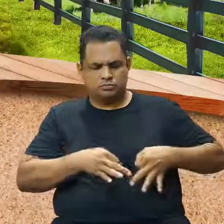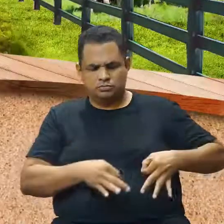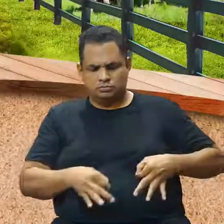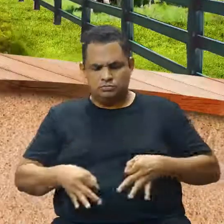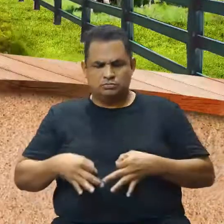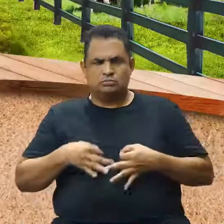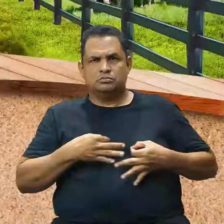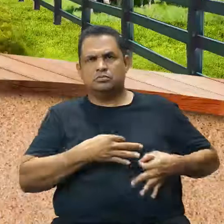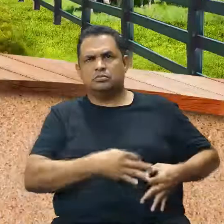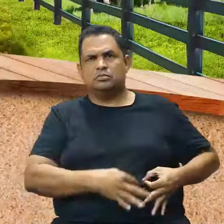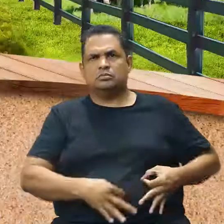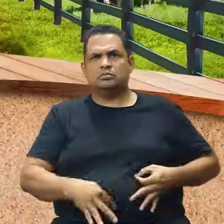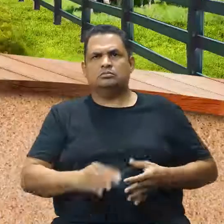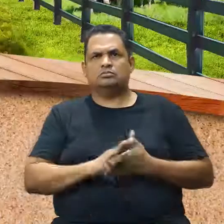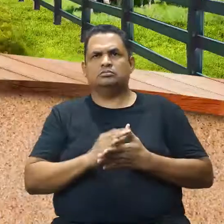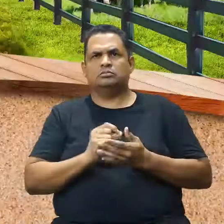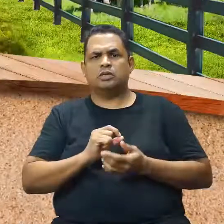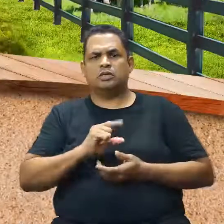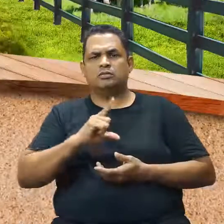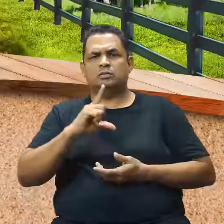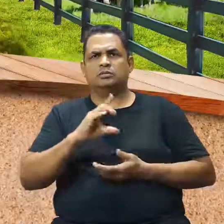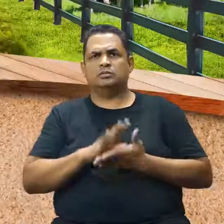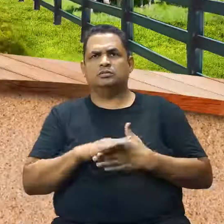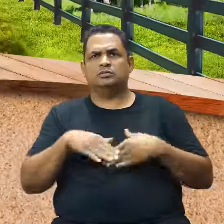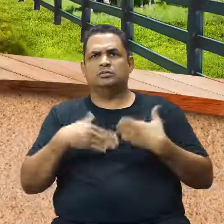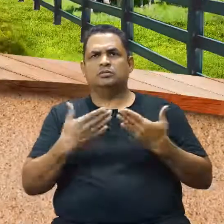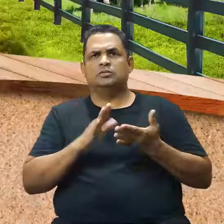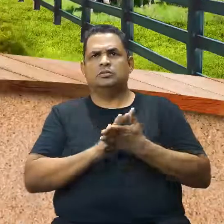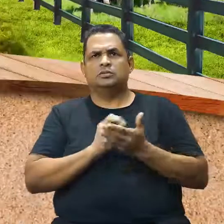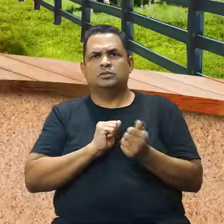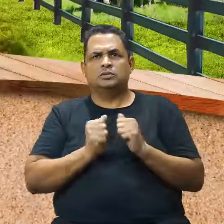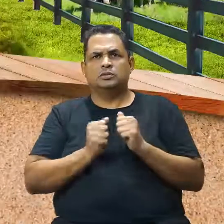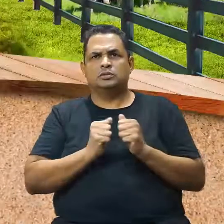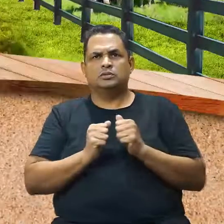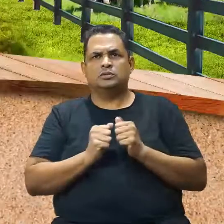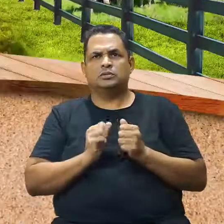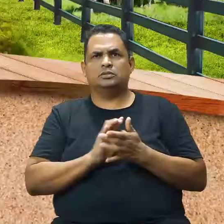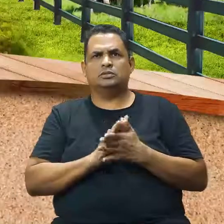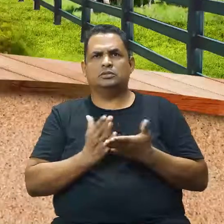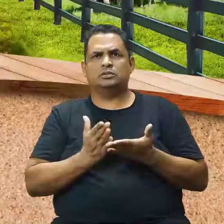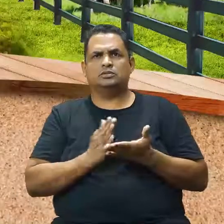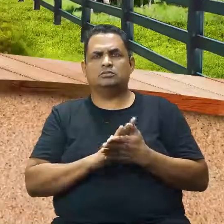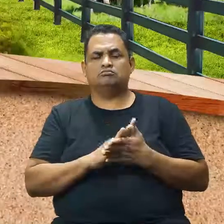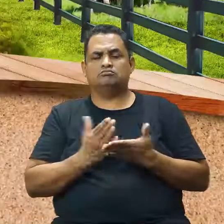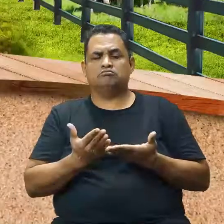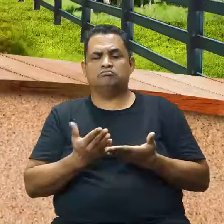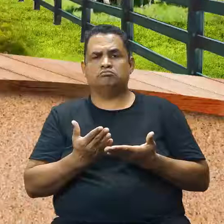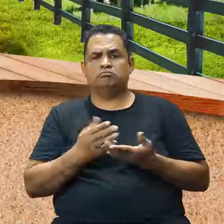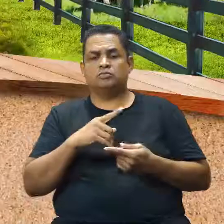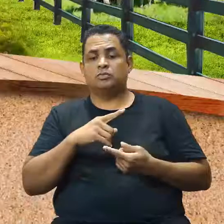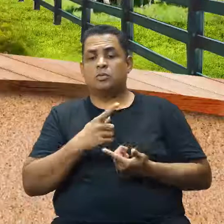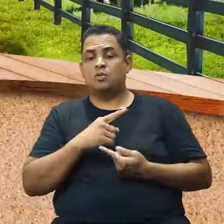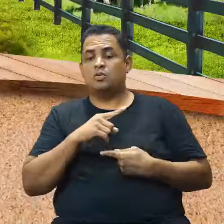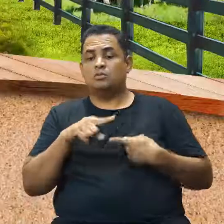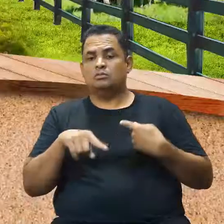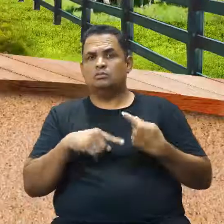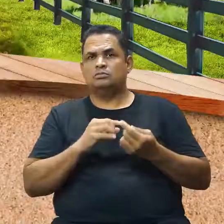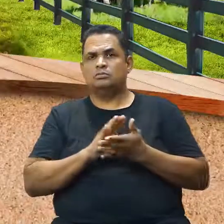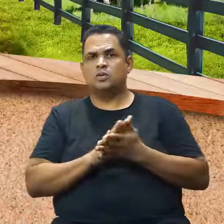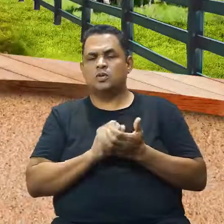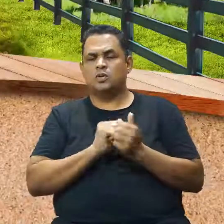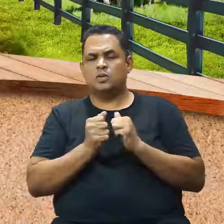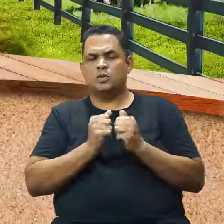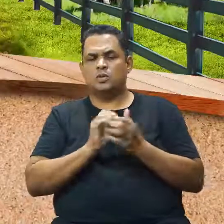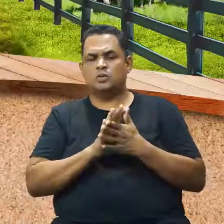micro-organismos intestinais aumentam. Então a gente fazer um controle. É neste sentido. Controle da